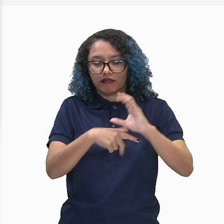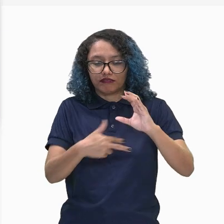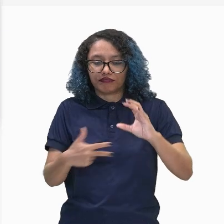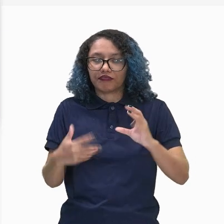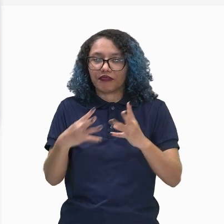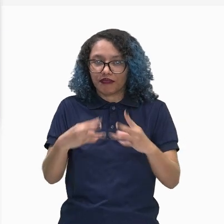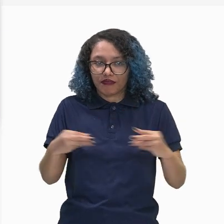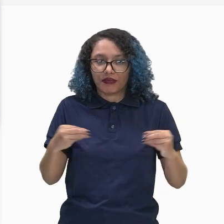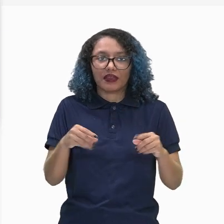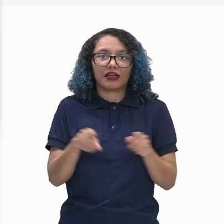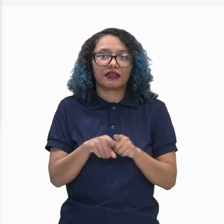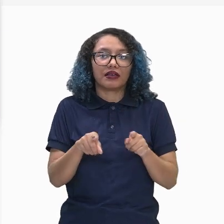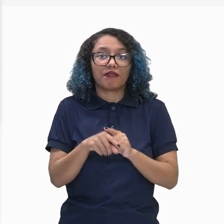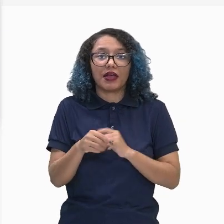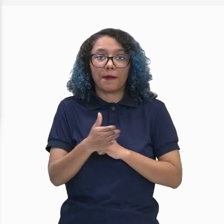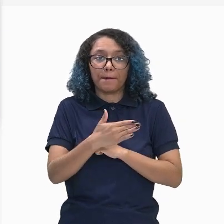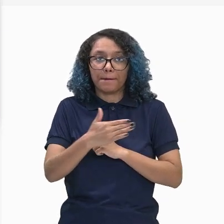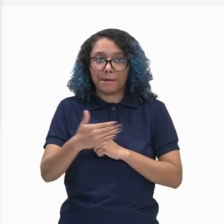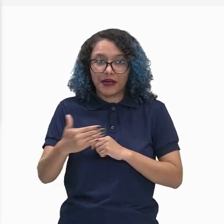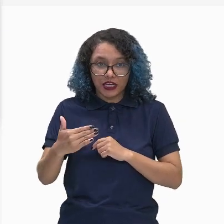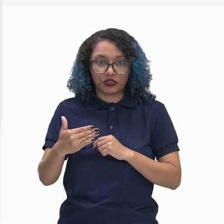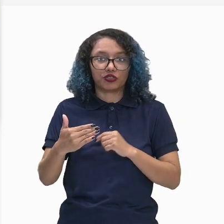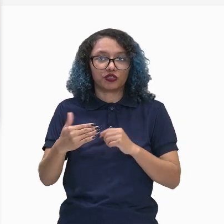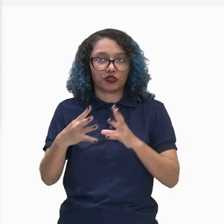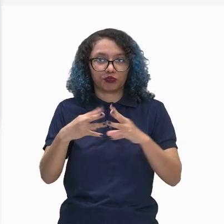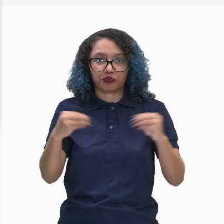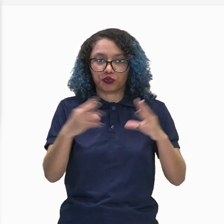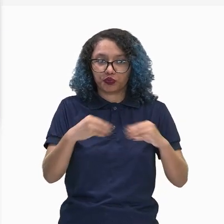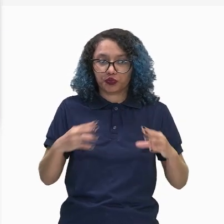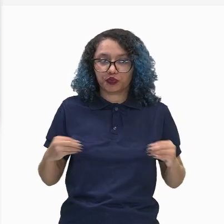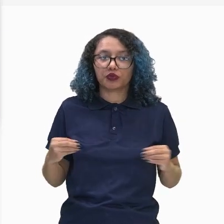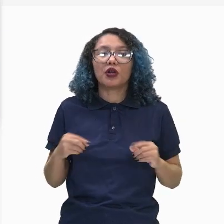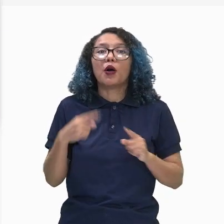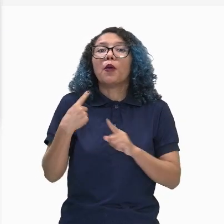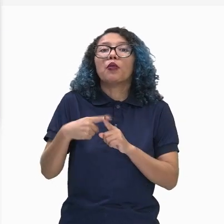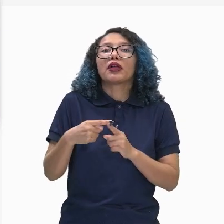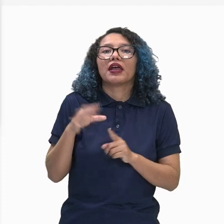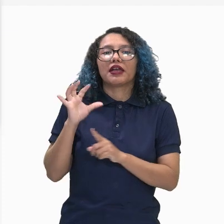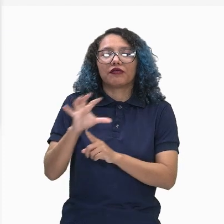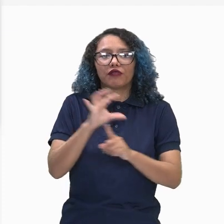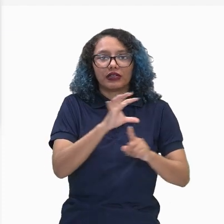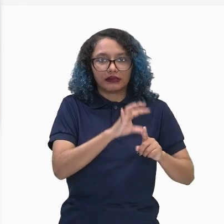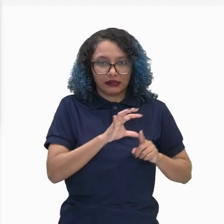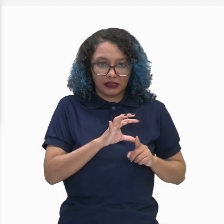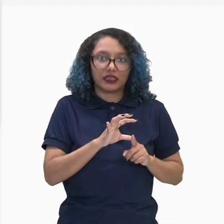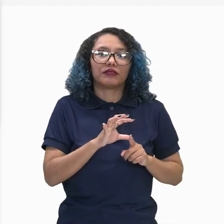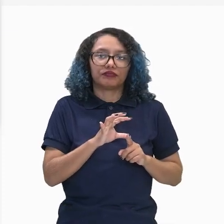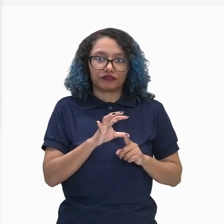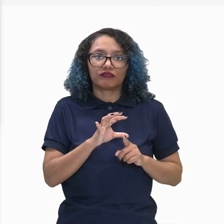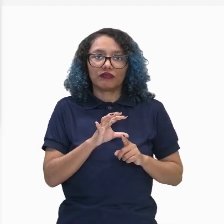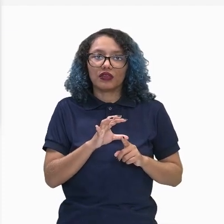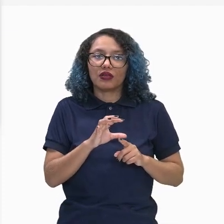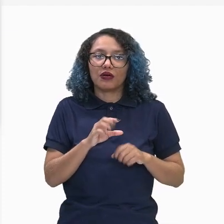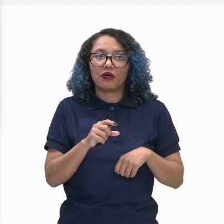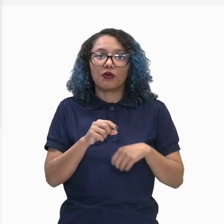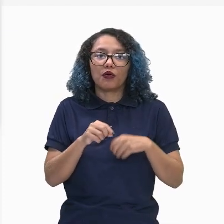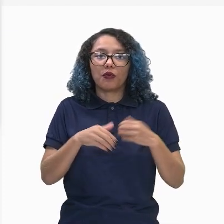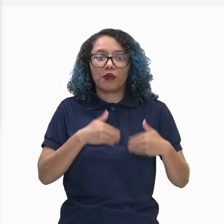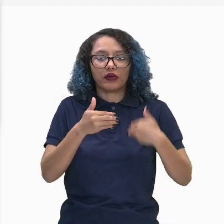espécies de peixes por interferência nos processos migratórios, foi isso que eu acabei de citar, né? Inclusive,